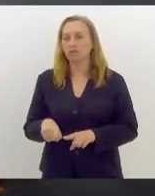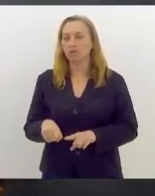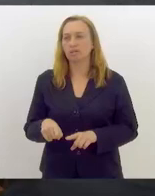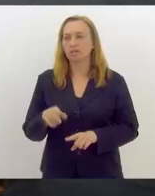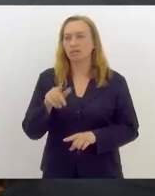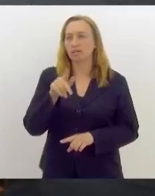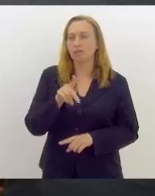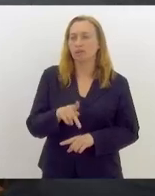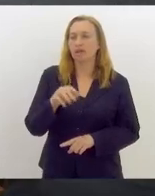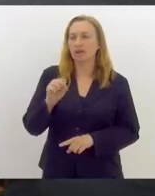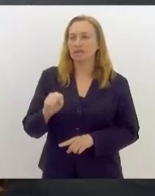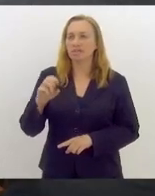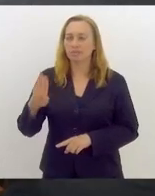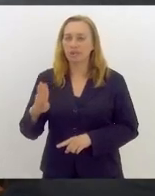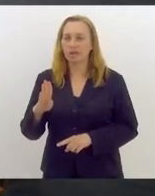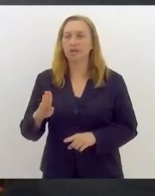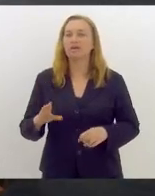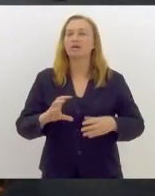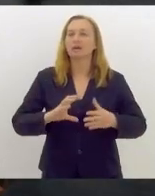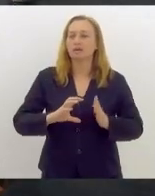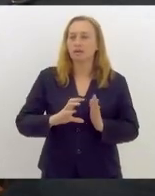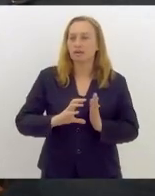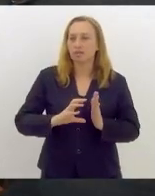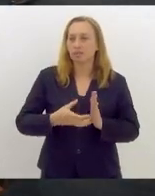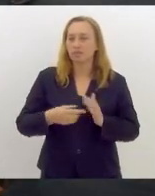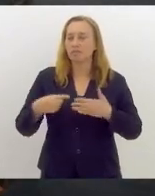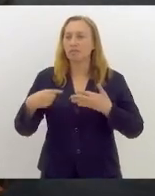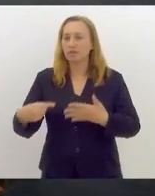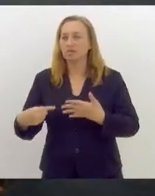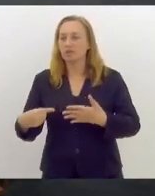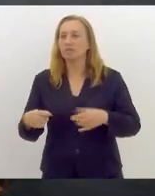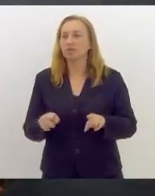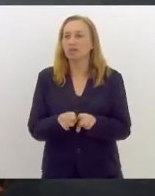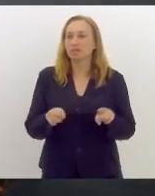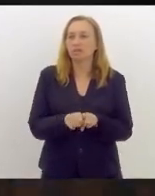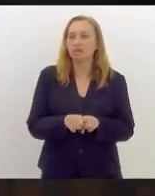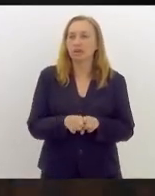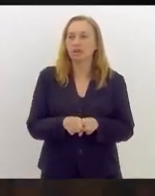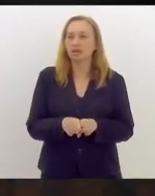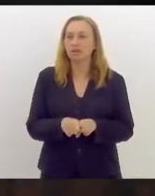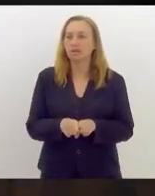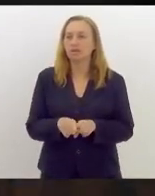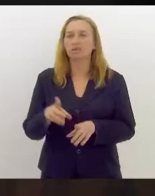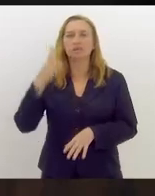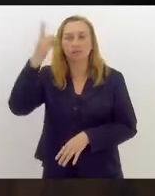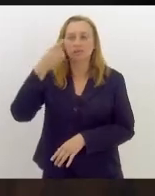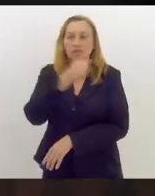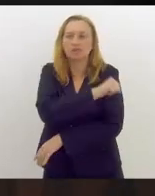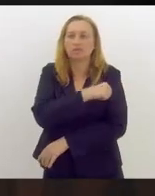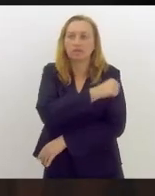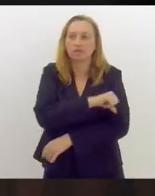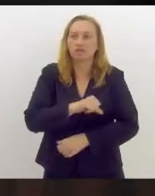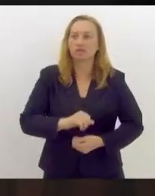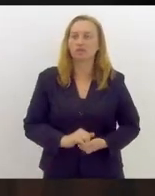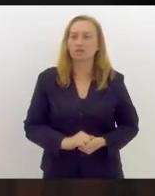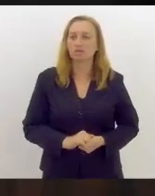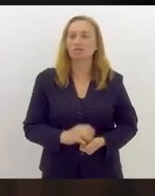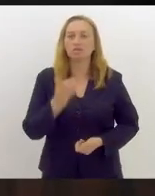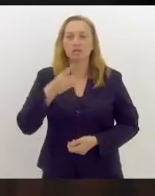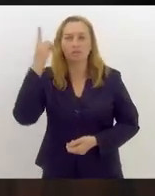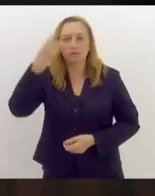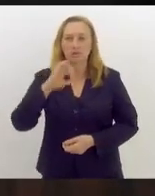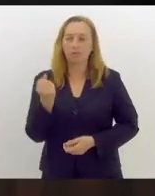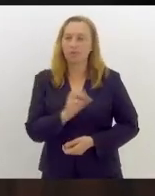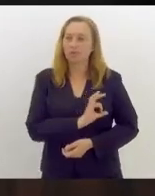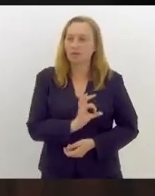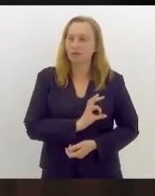do PSB abstenção do PSOL da bancada do Sol e do da deputada enfermeira Rejane da deputada